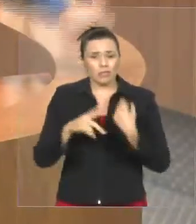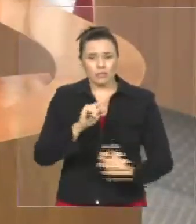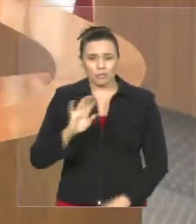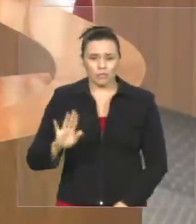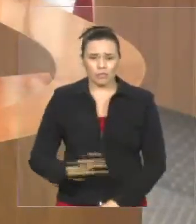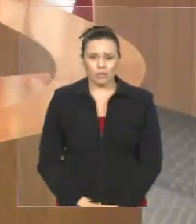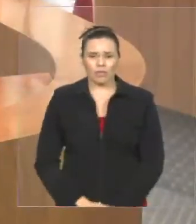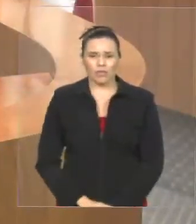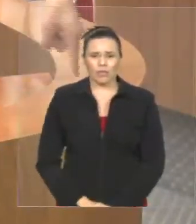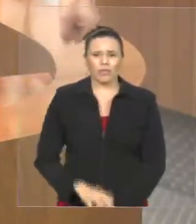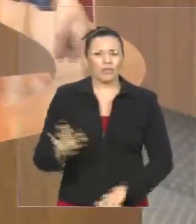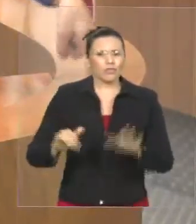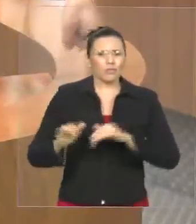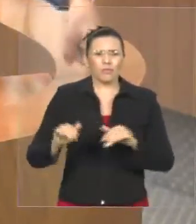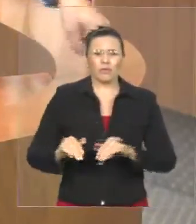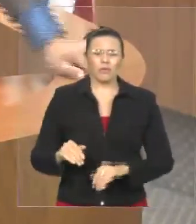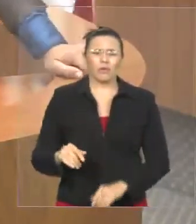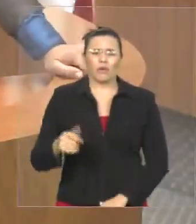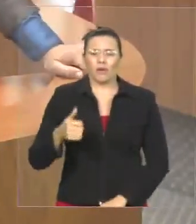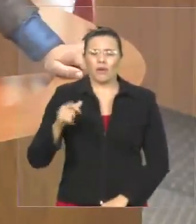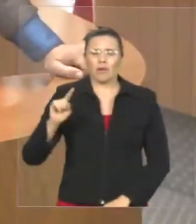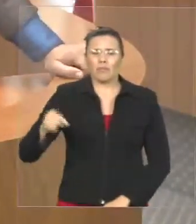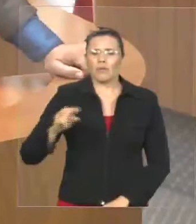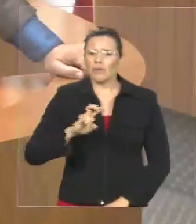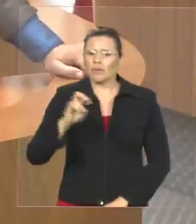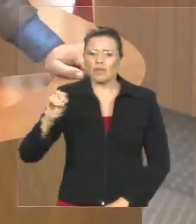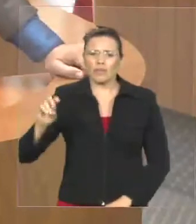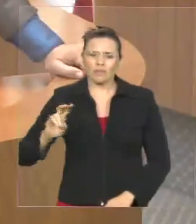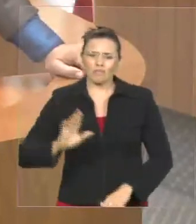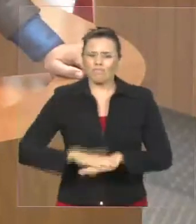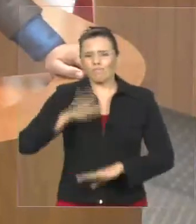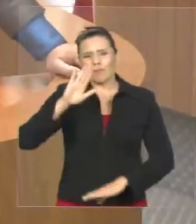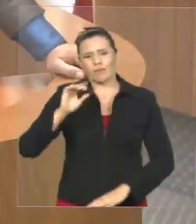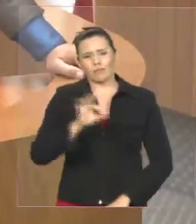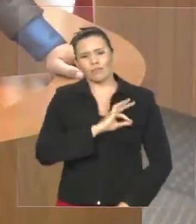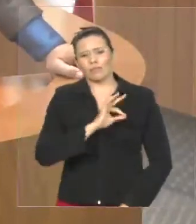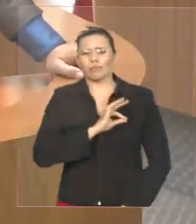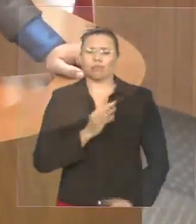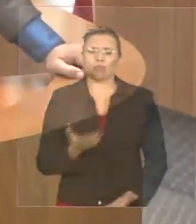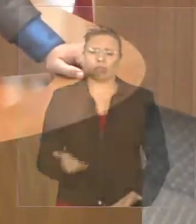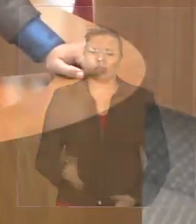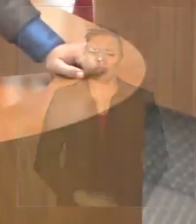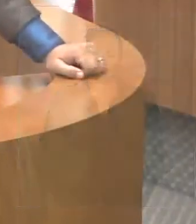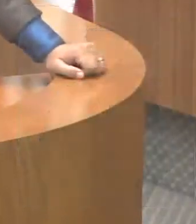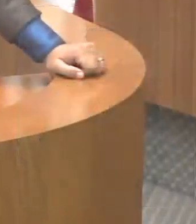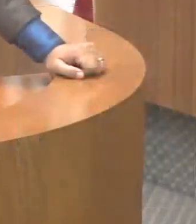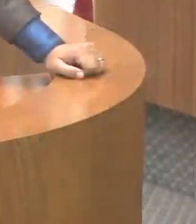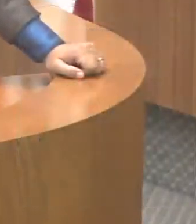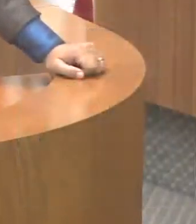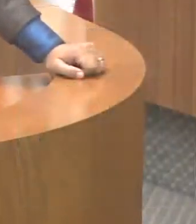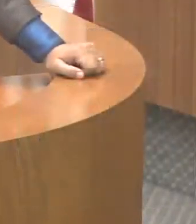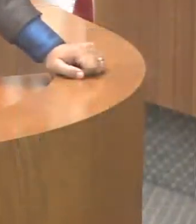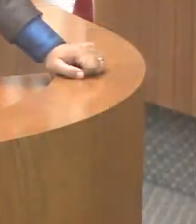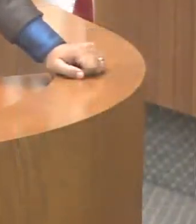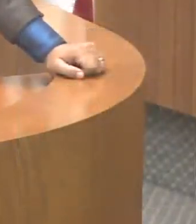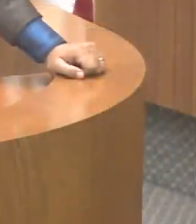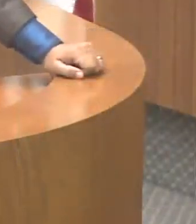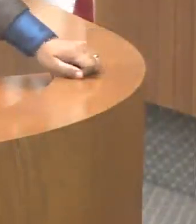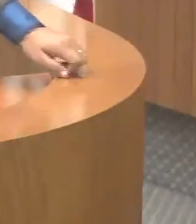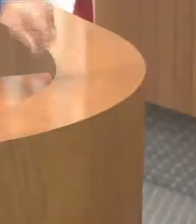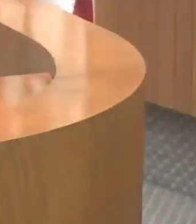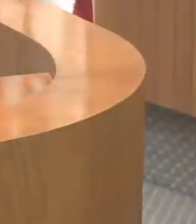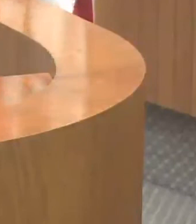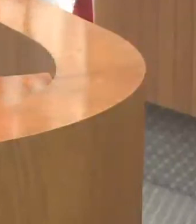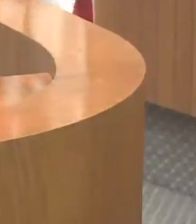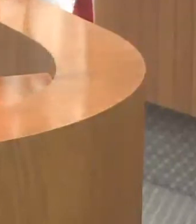policiais estão nas ruas, que o governo efetivou através de concurso, e vem mais policiais aí sendo nomeados. Mais